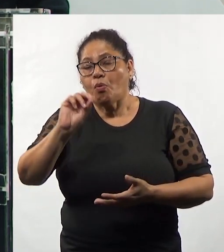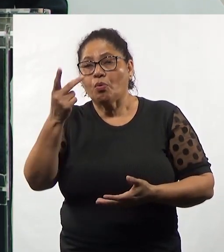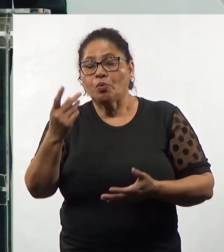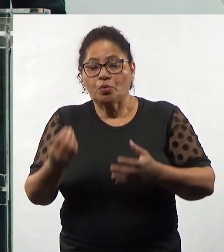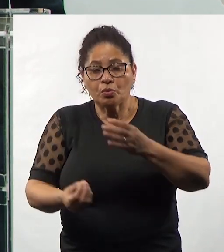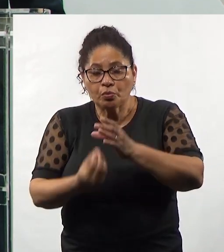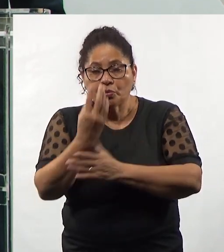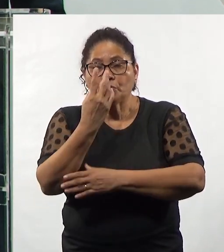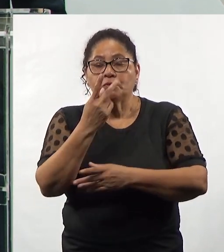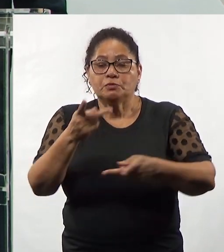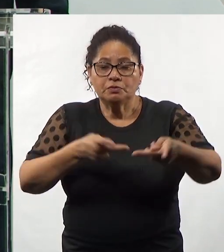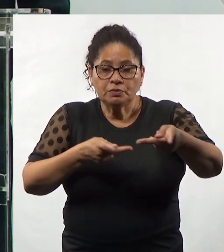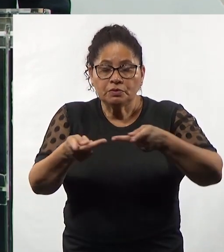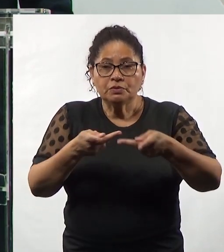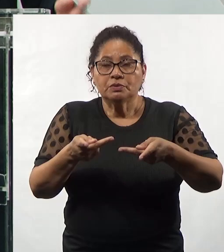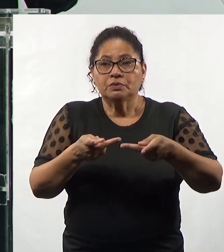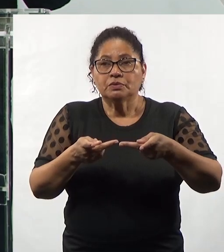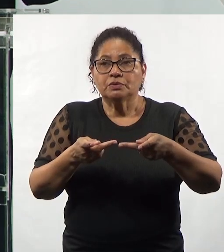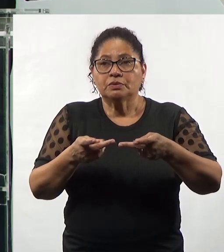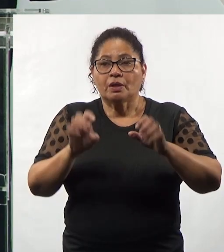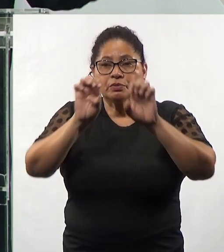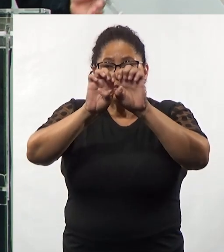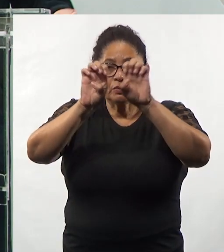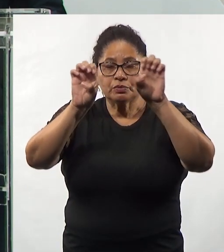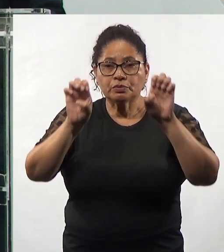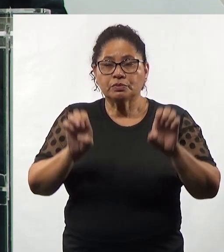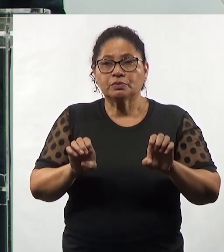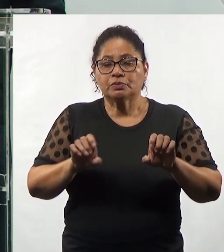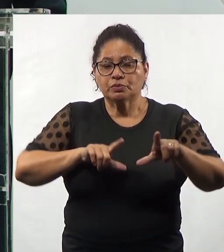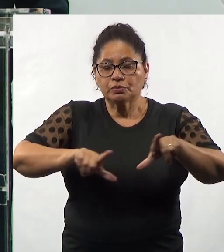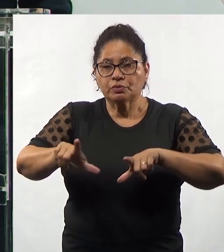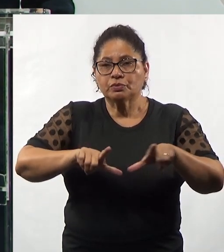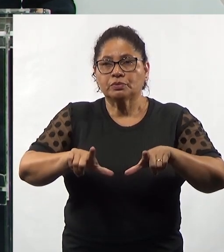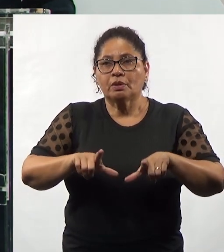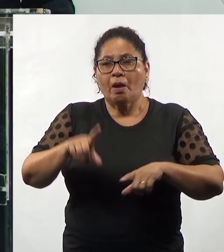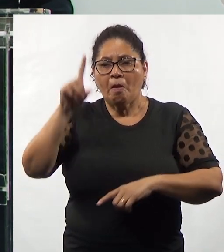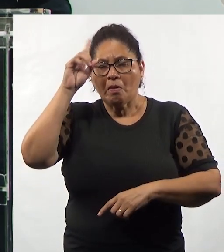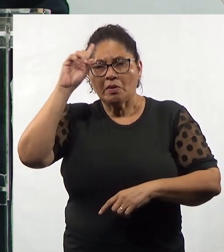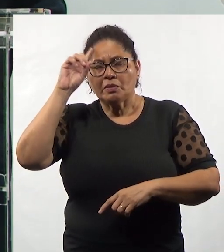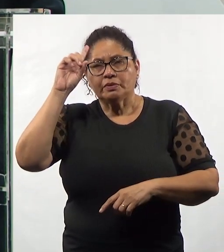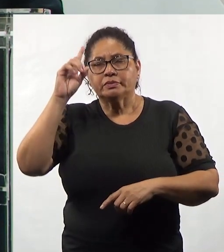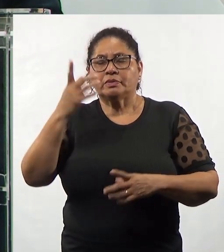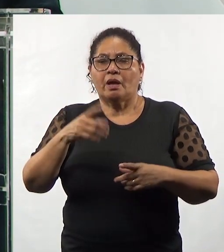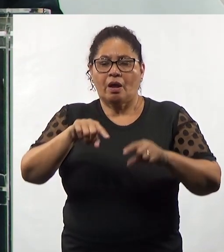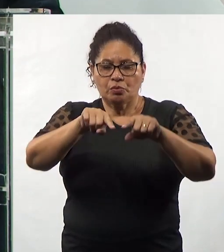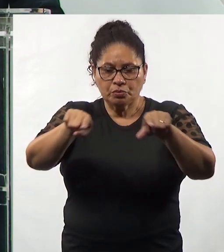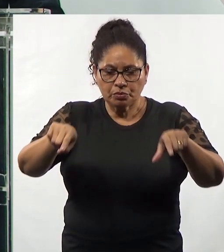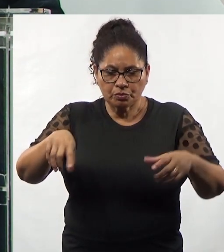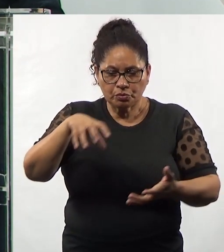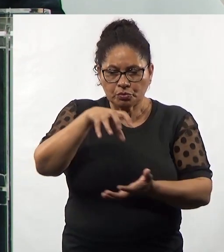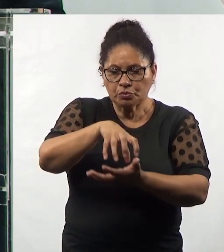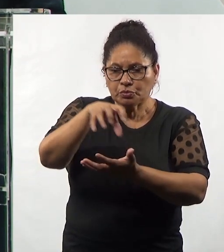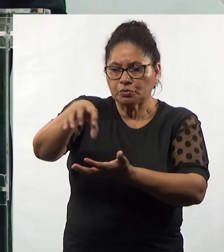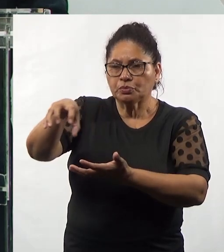nascendo, não é, dentro da estrutura de trabalho diária, pelos setores,